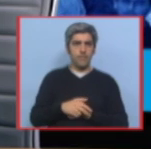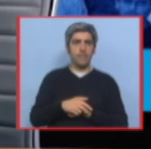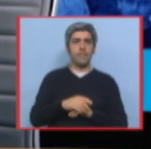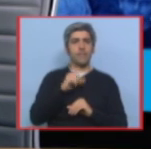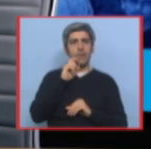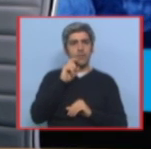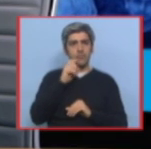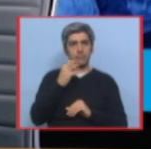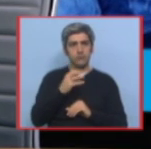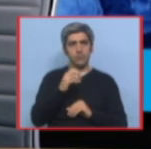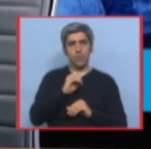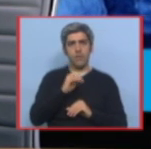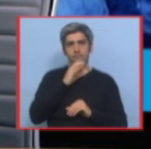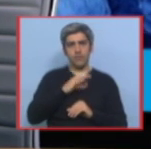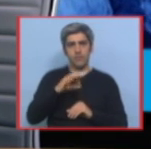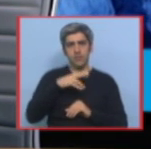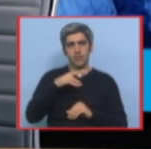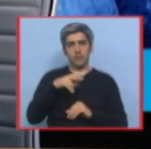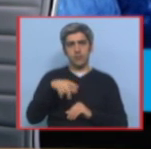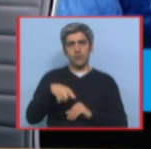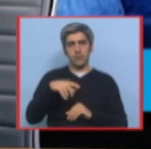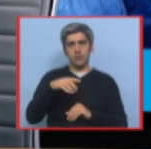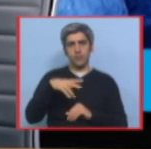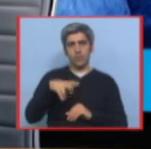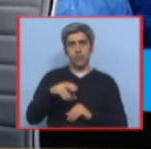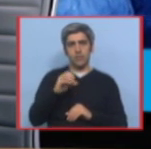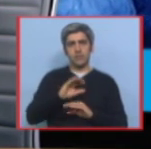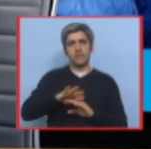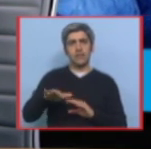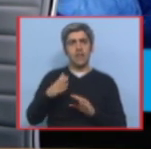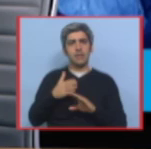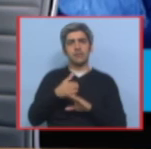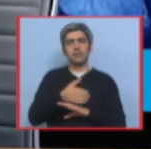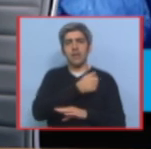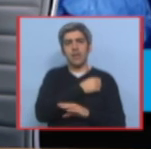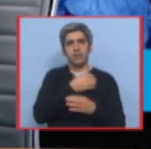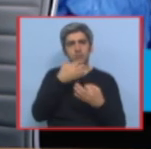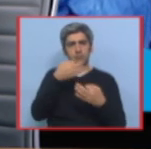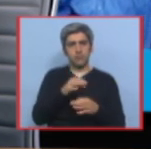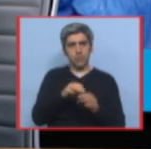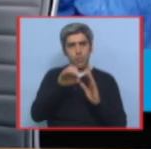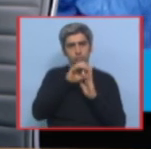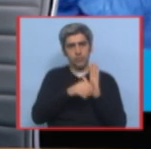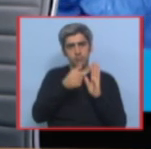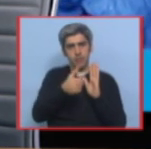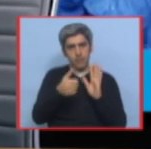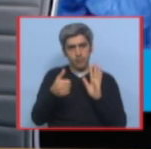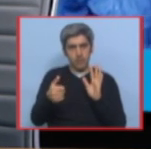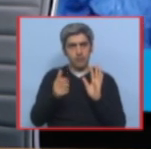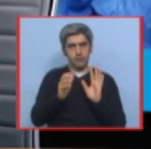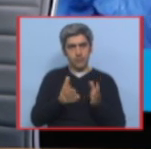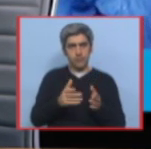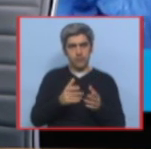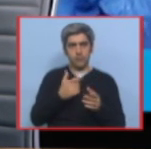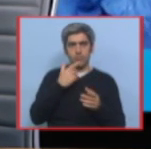que, de facto, não há famílias em Portugal sem acesso a uma habitação condigna, com condições de habitabilidade, que